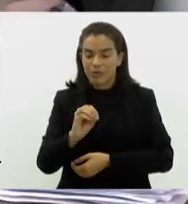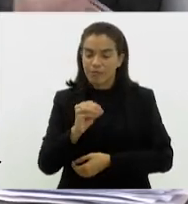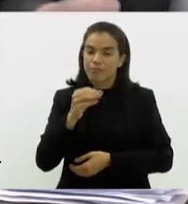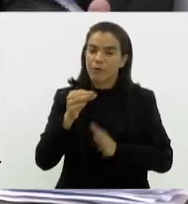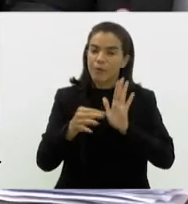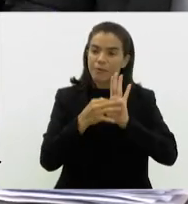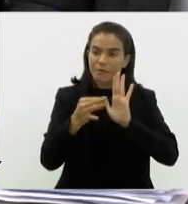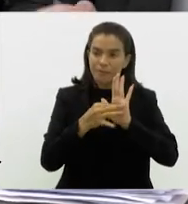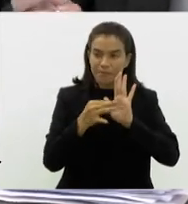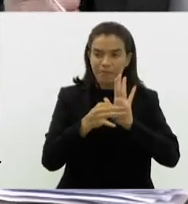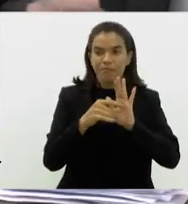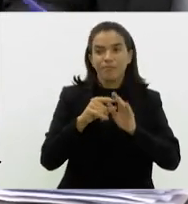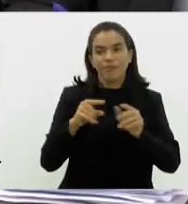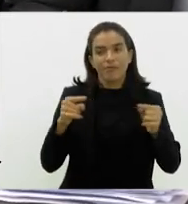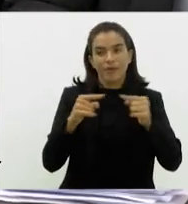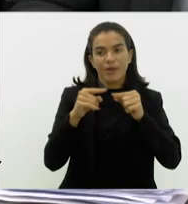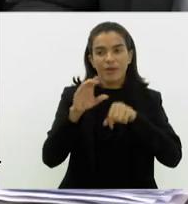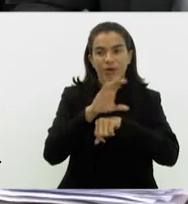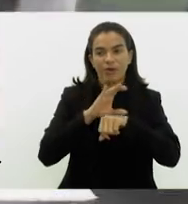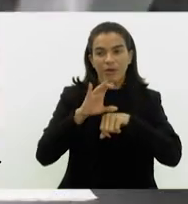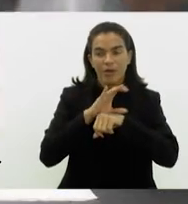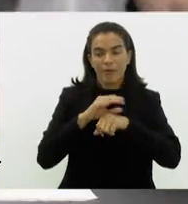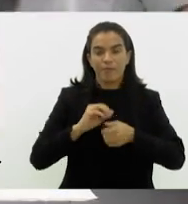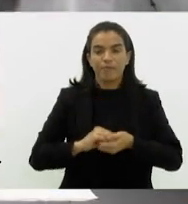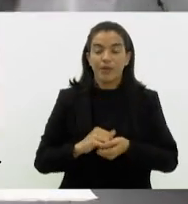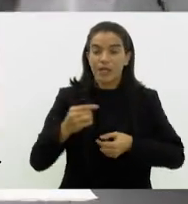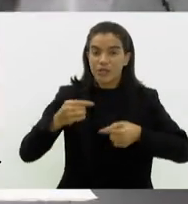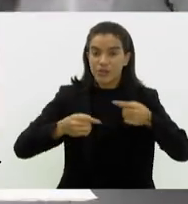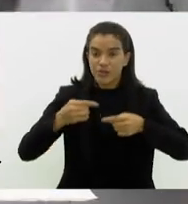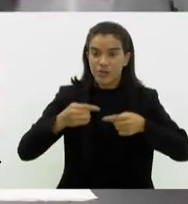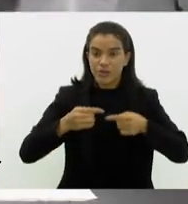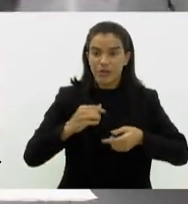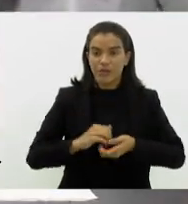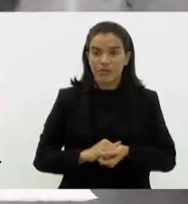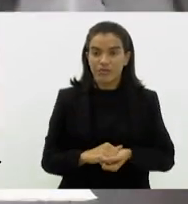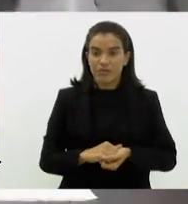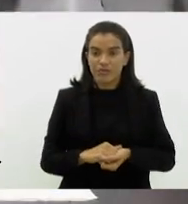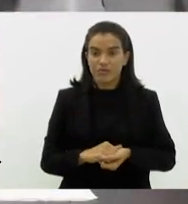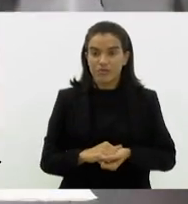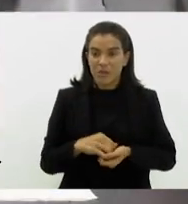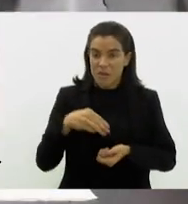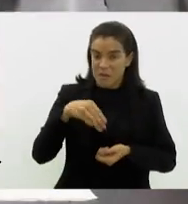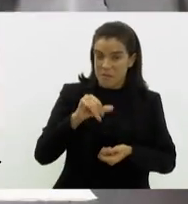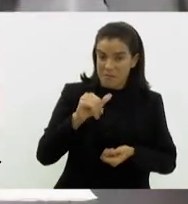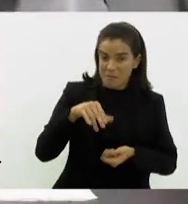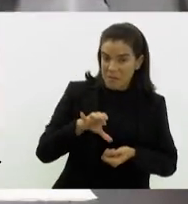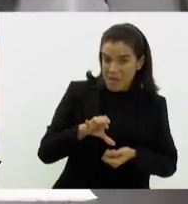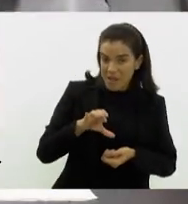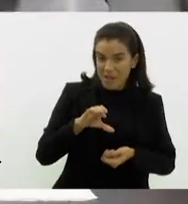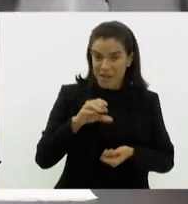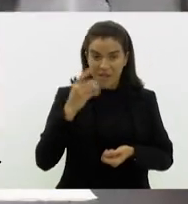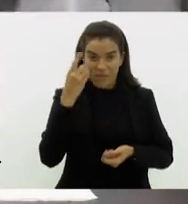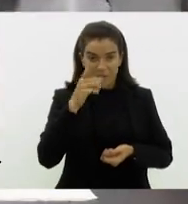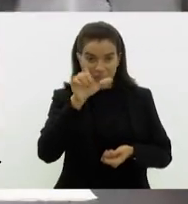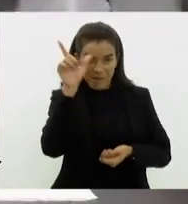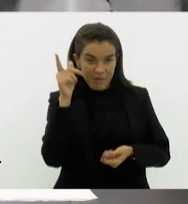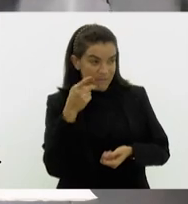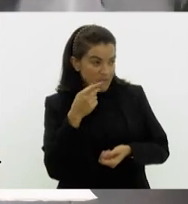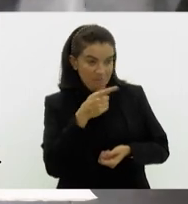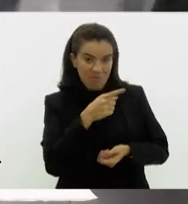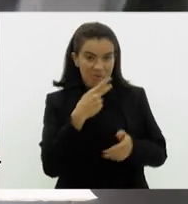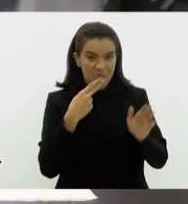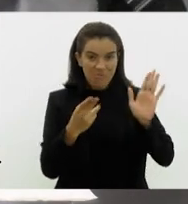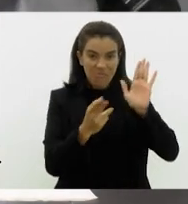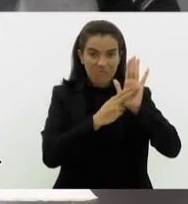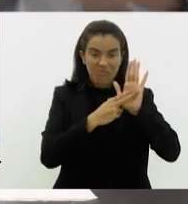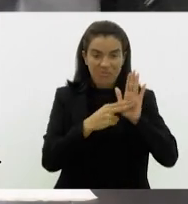pela constitucionalidade com emenda. Em discussão. Deputado Mink, deputado Luiz Paulo, não se declarou cigano.